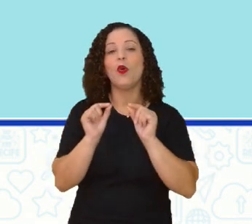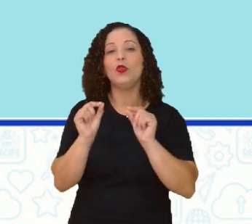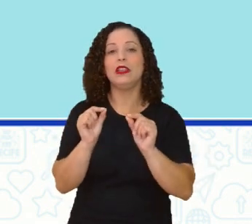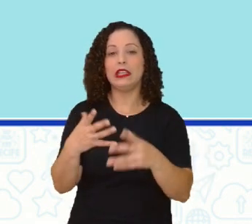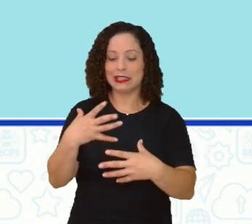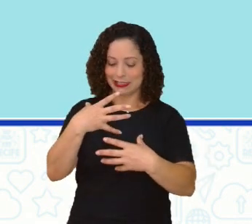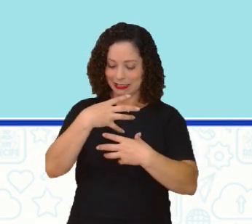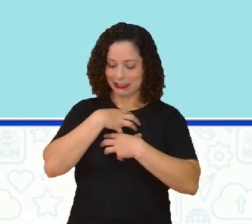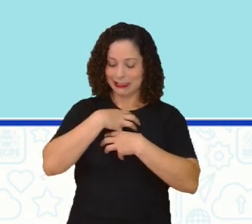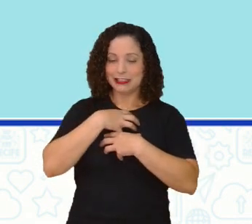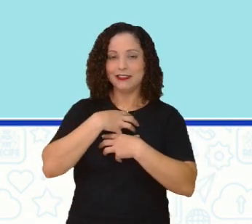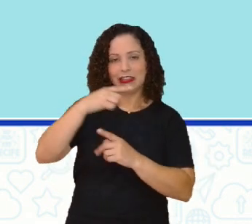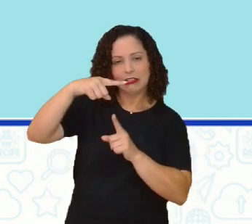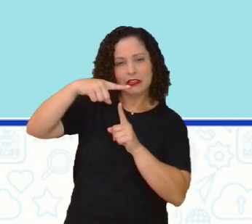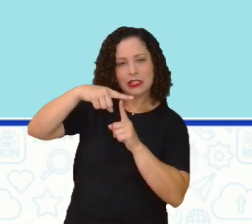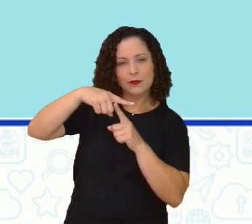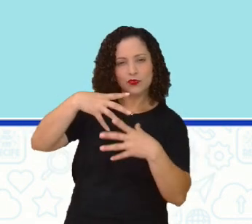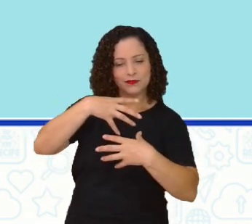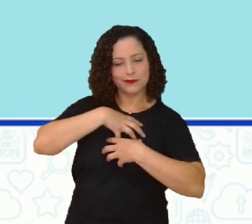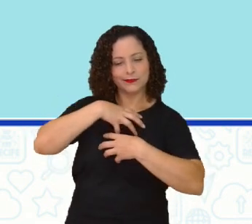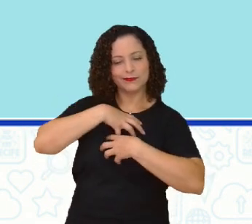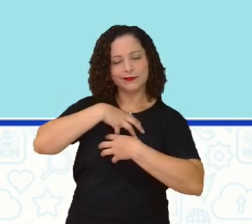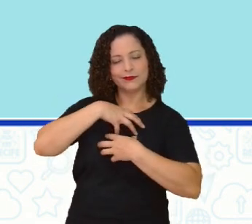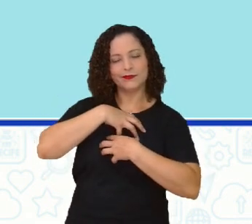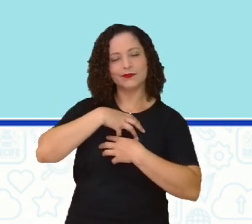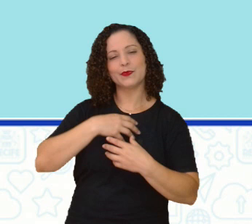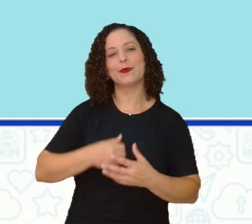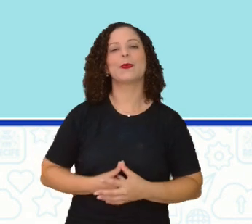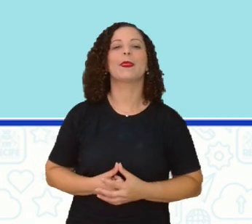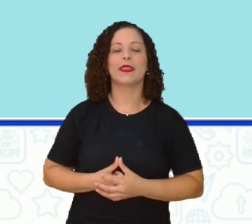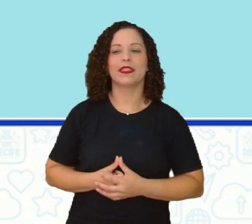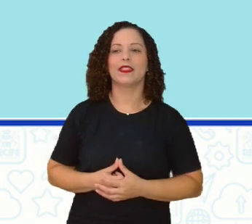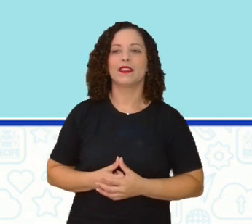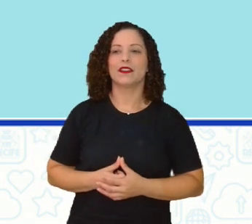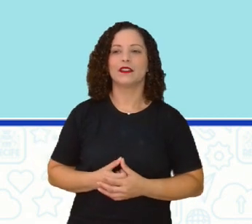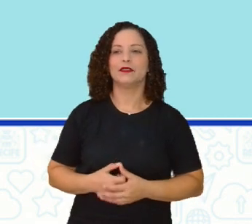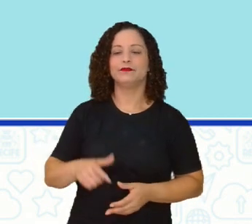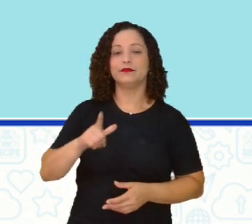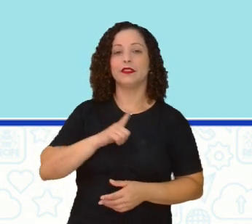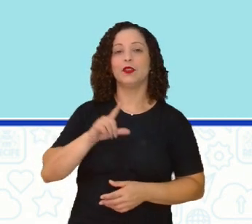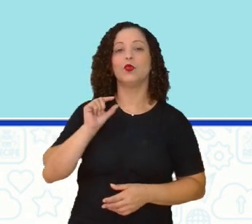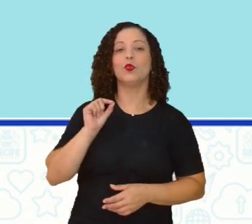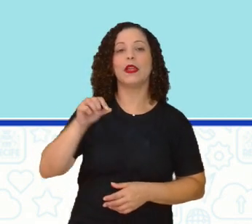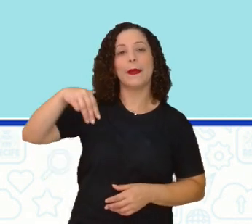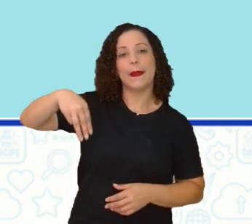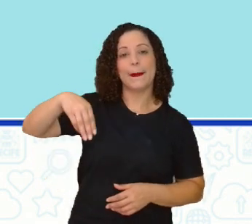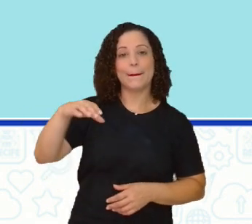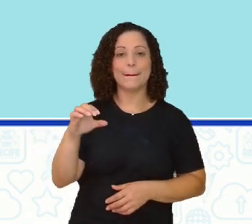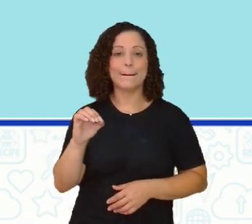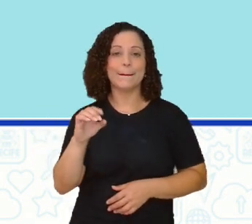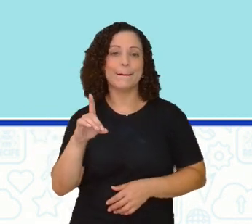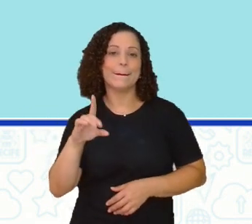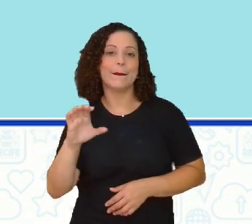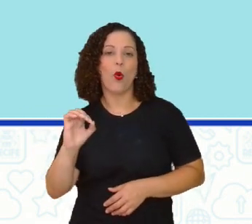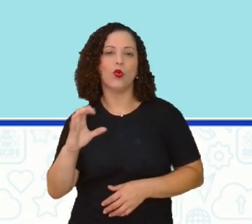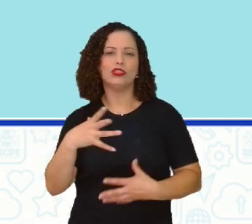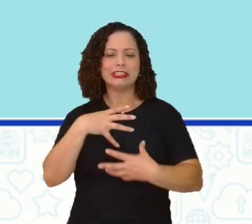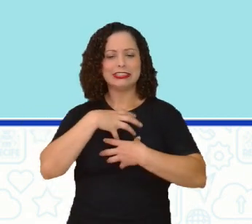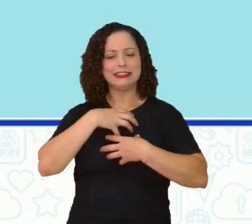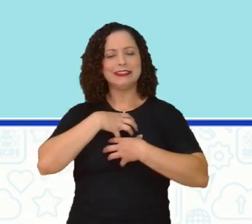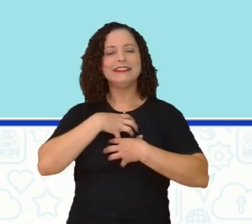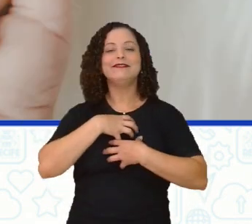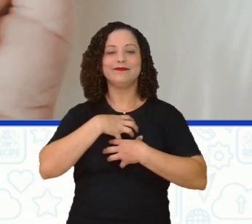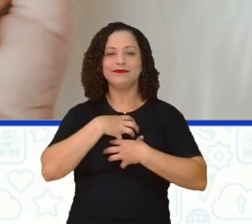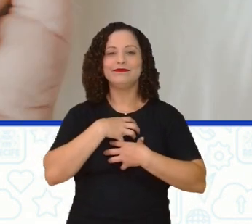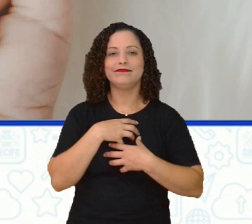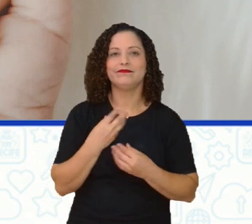um advérbio de modo, não é? Nós temos aí de modo, também de tempo, não é?